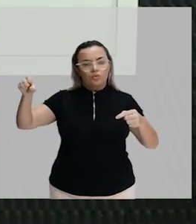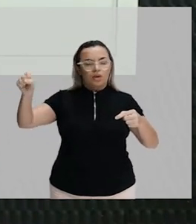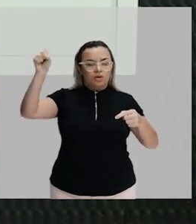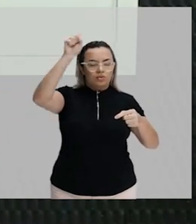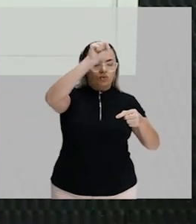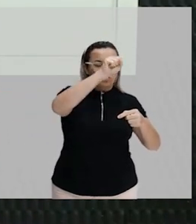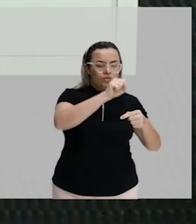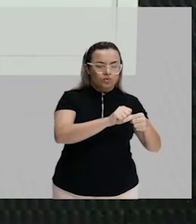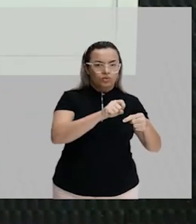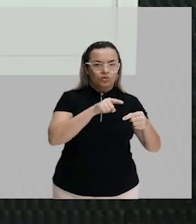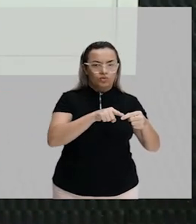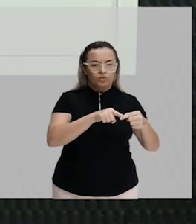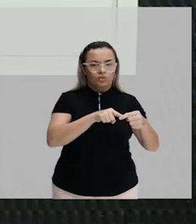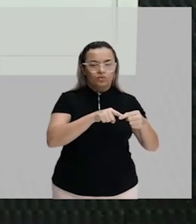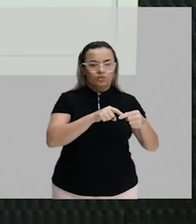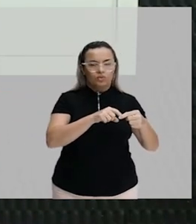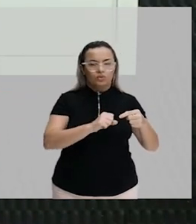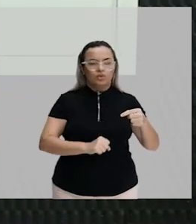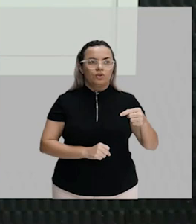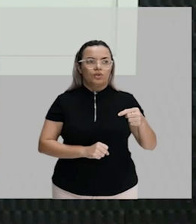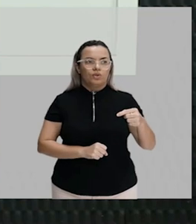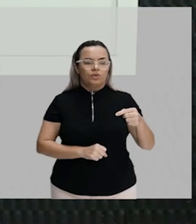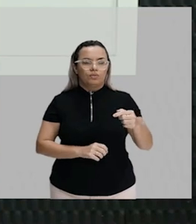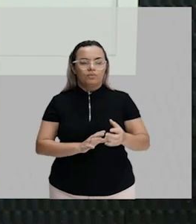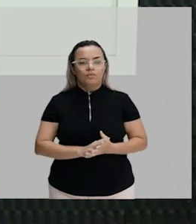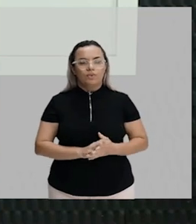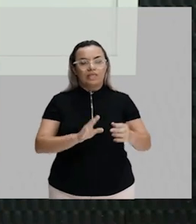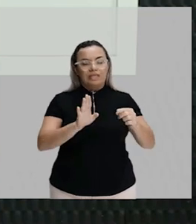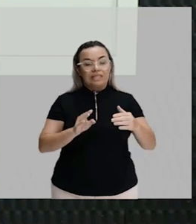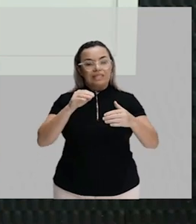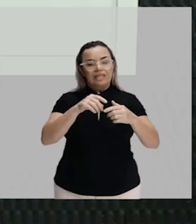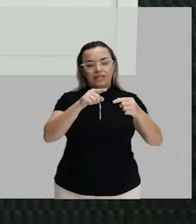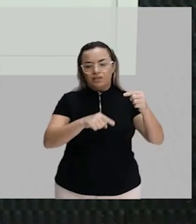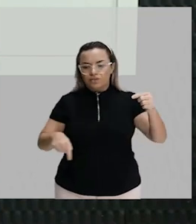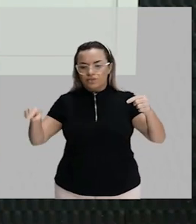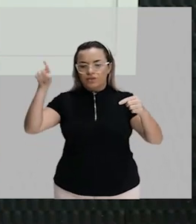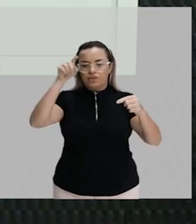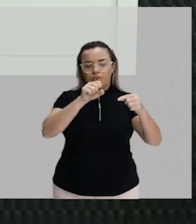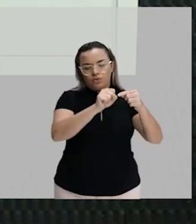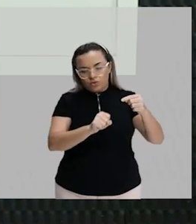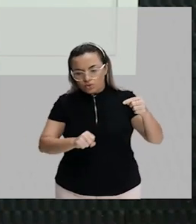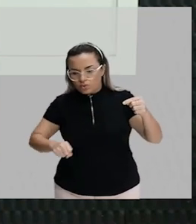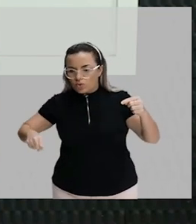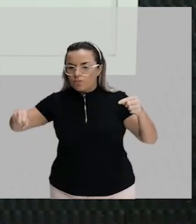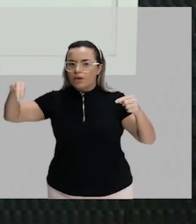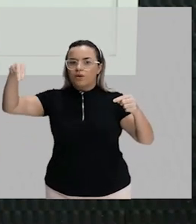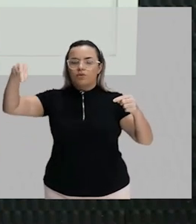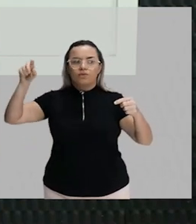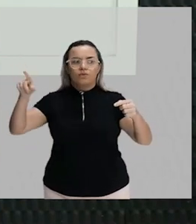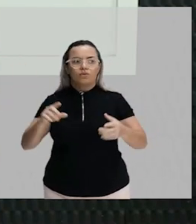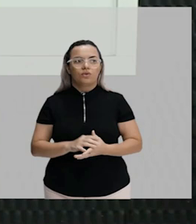norte e Norte certo norte norte vai acontecer o quê vai